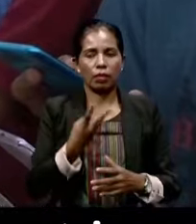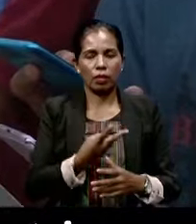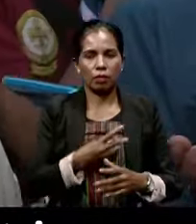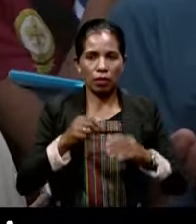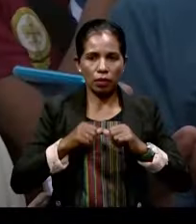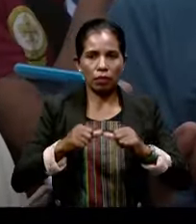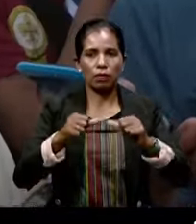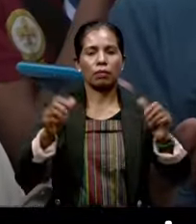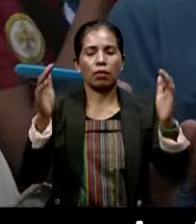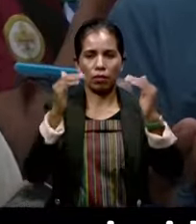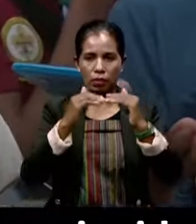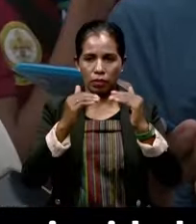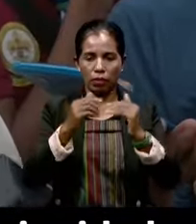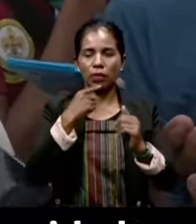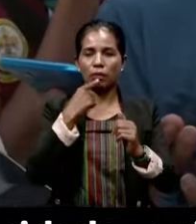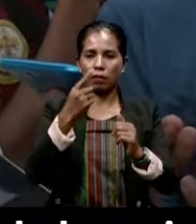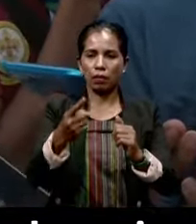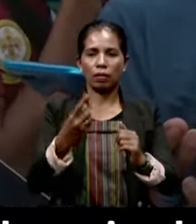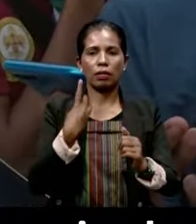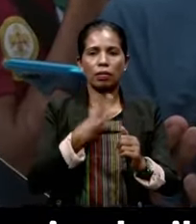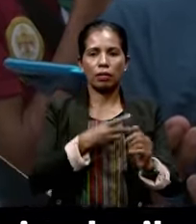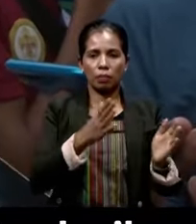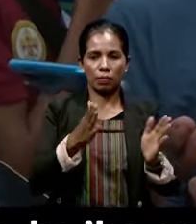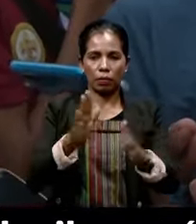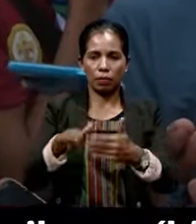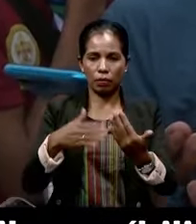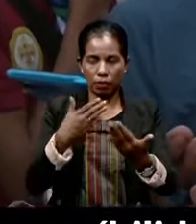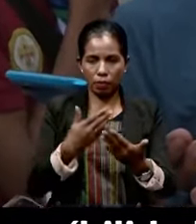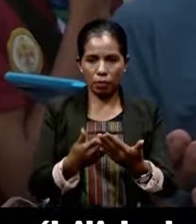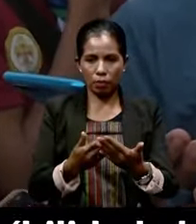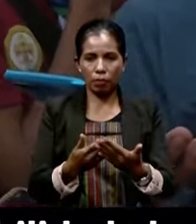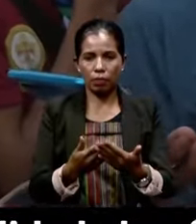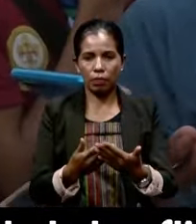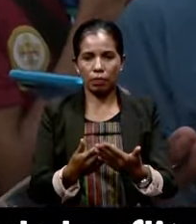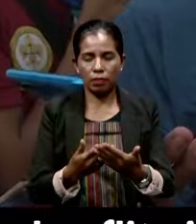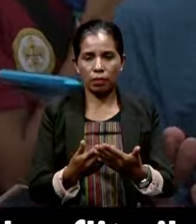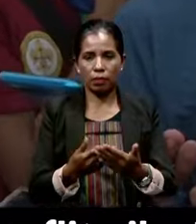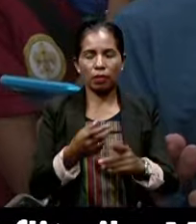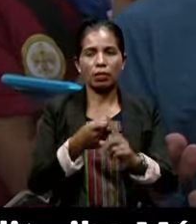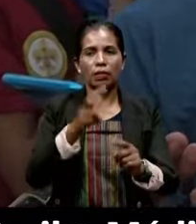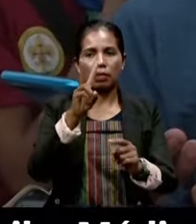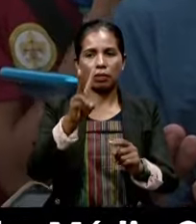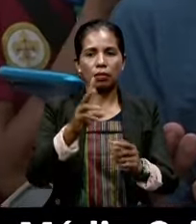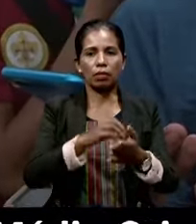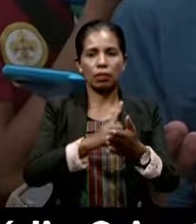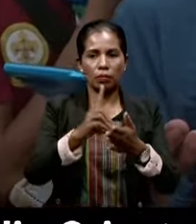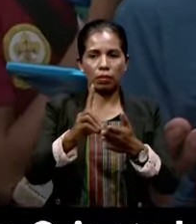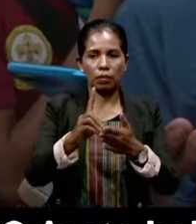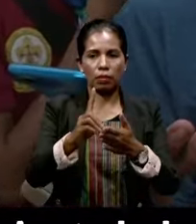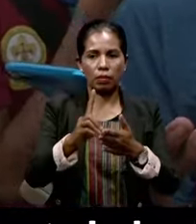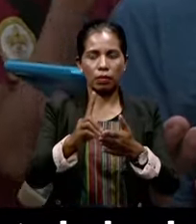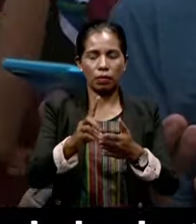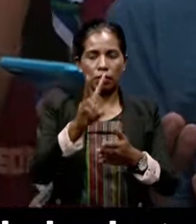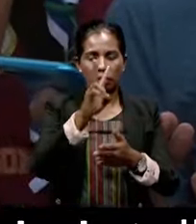continua encontro atu dehan de kata itania preparativo sira e parte rua semana foi em loro